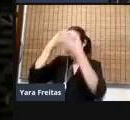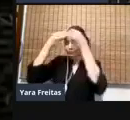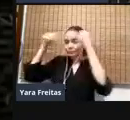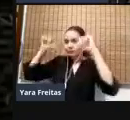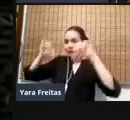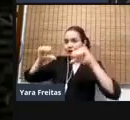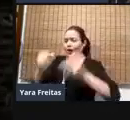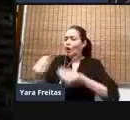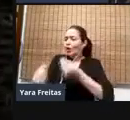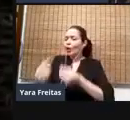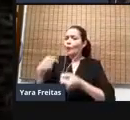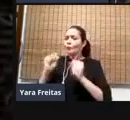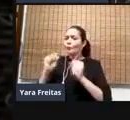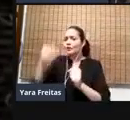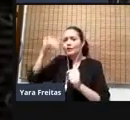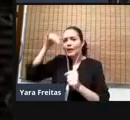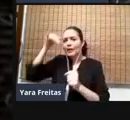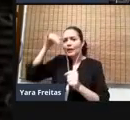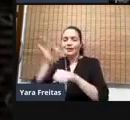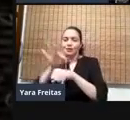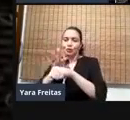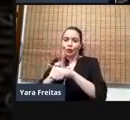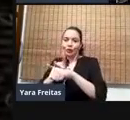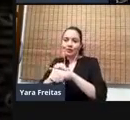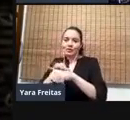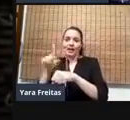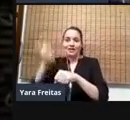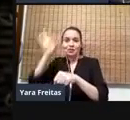não desenvolver a doença? É uma questão de sorte?